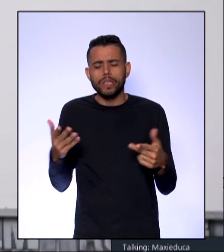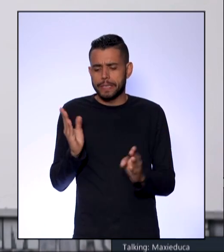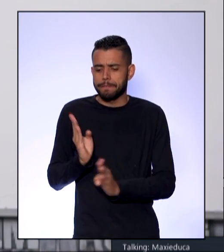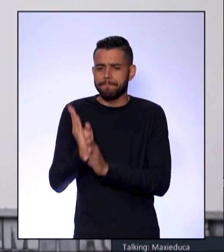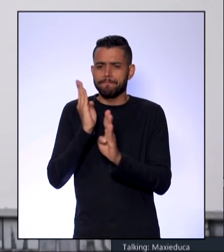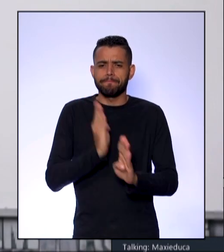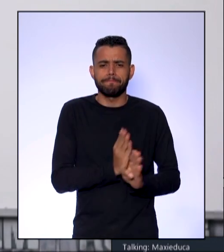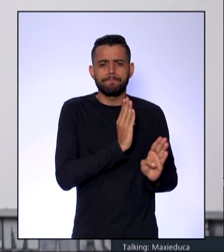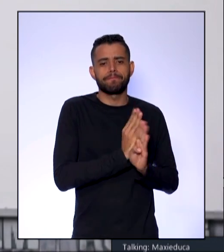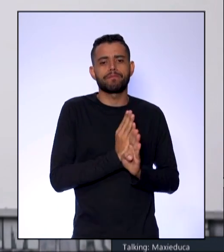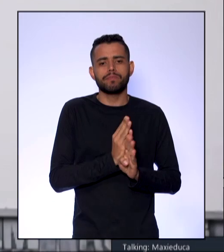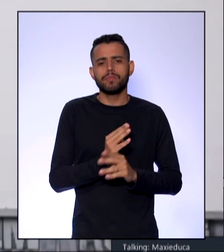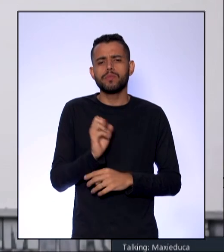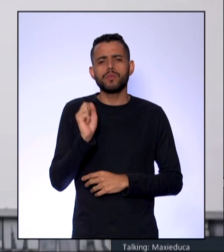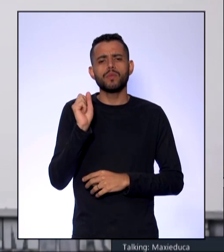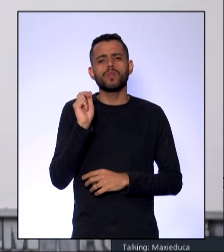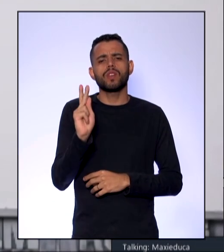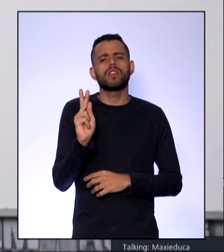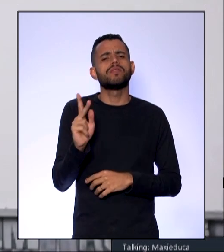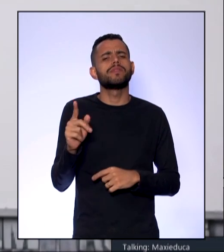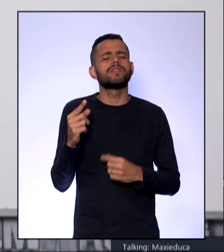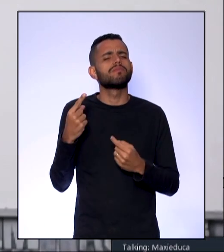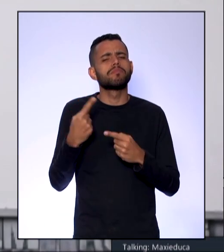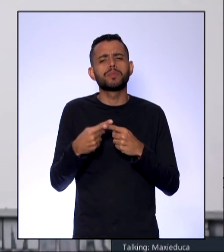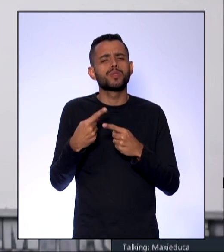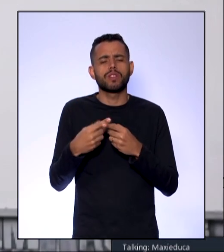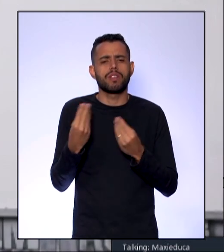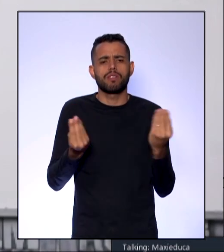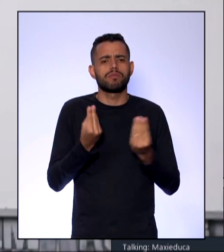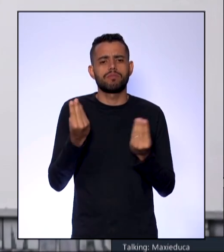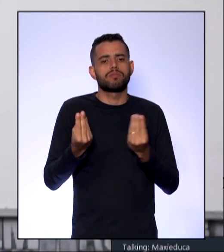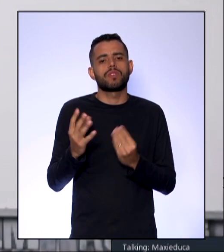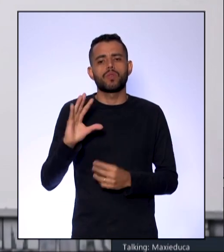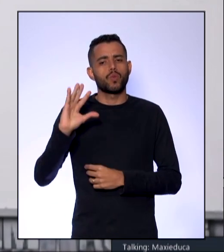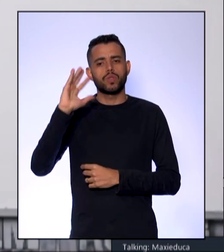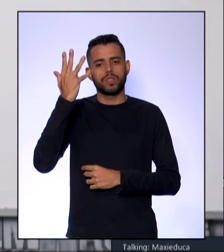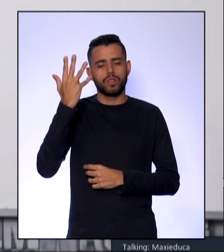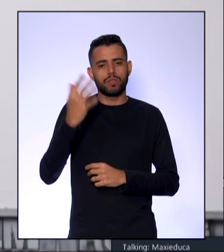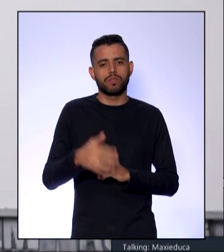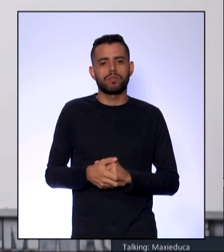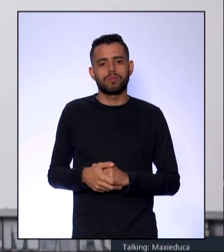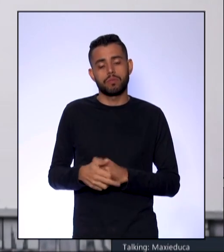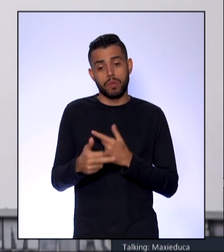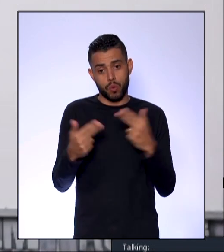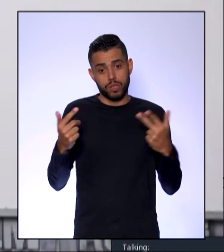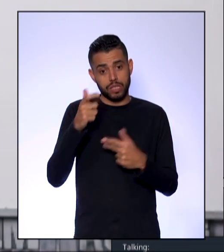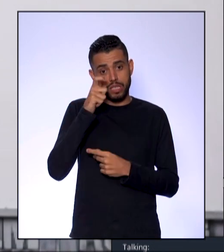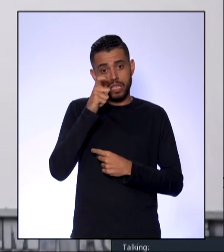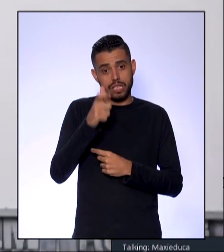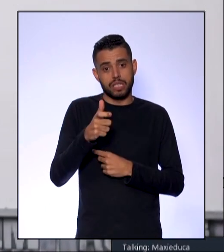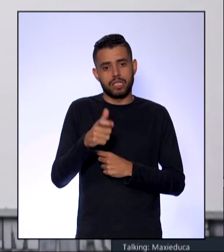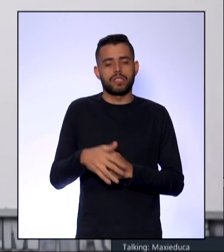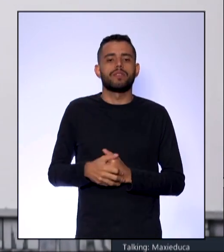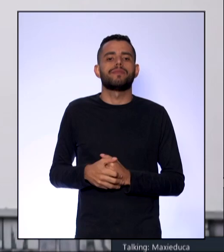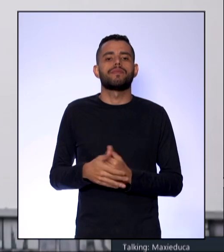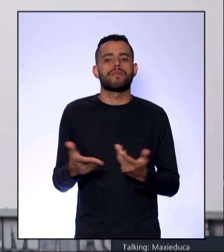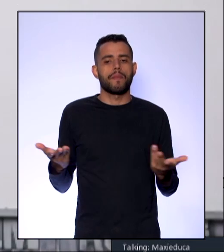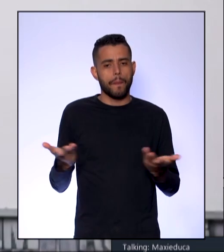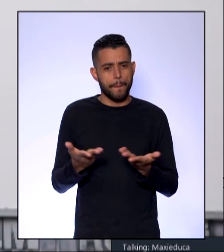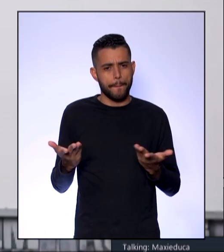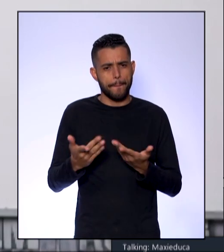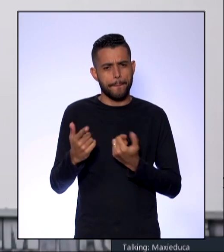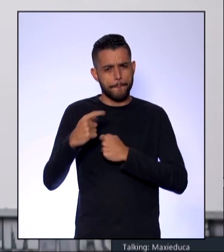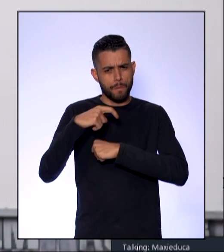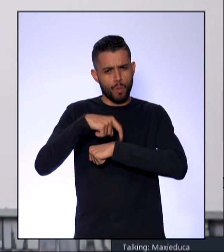Ah, beleza, professor. E o que isso gerou para a gente? Gerou um negócio bem interessante. Neste